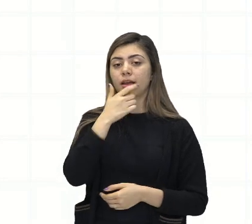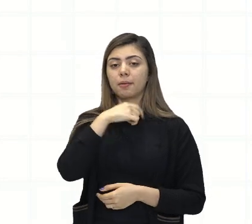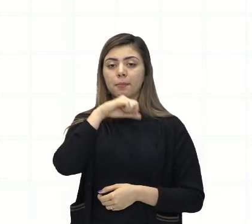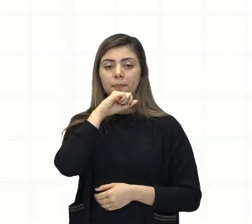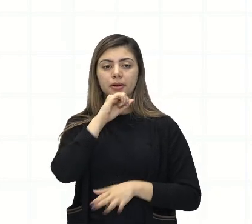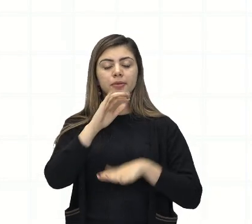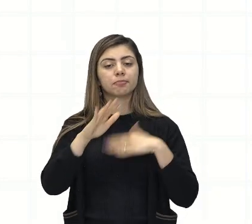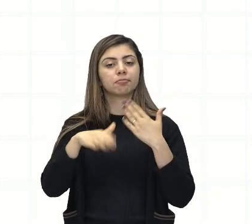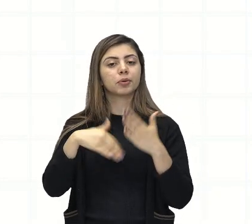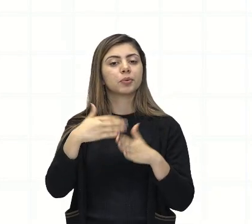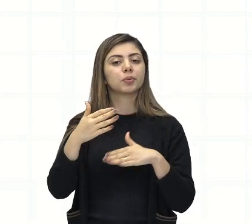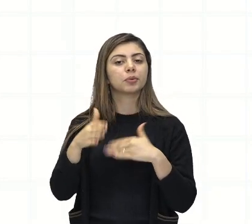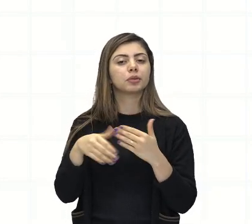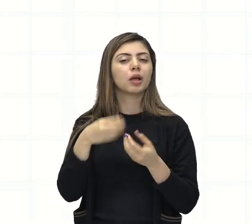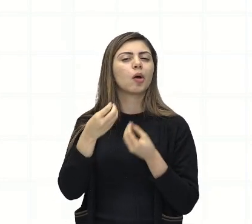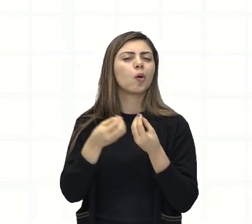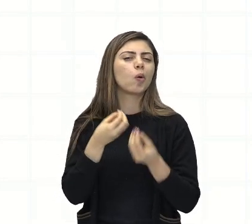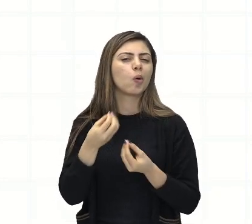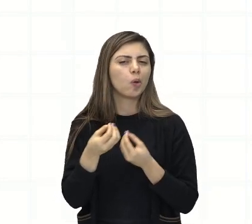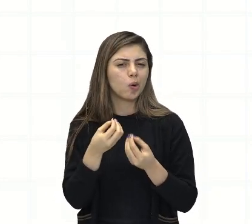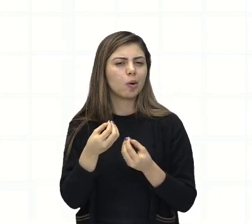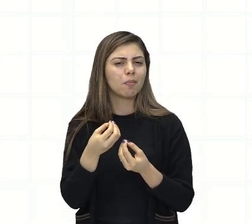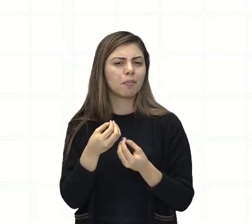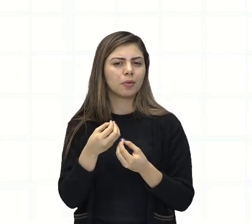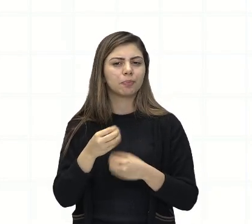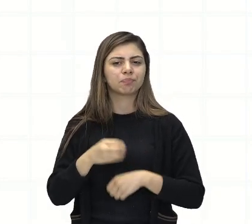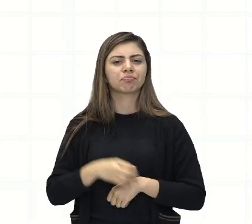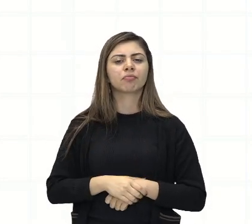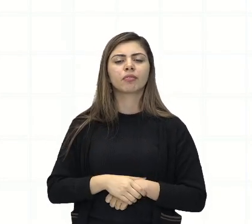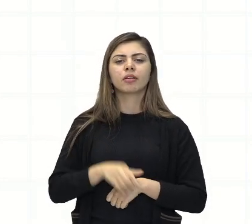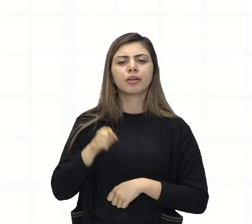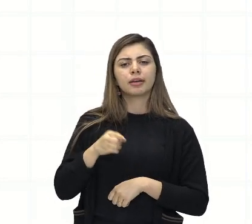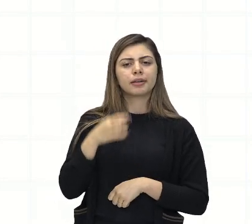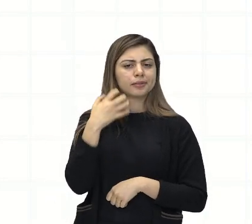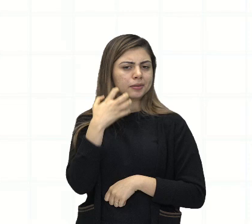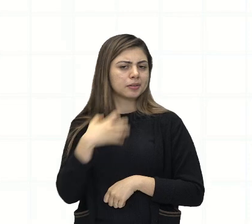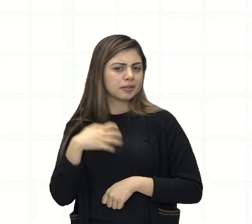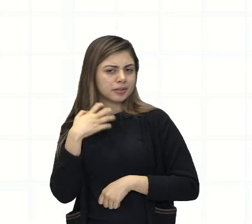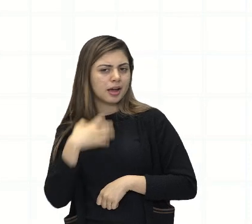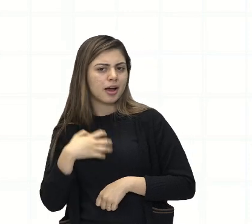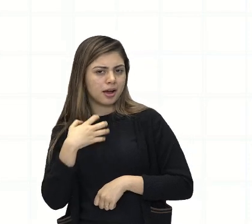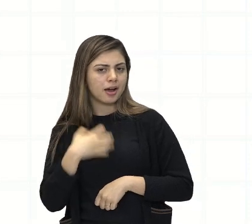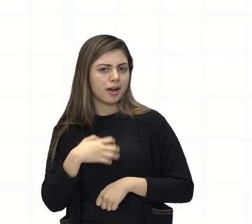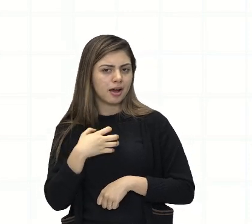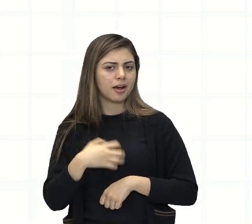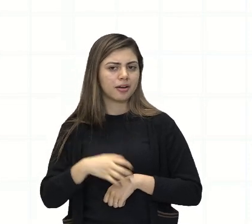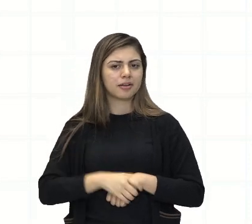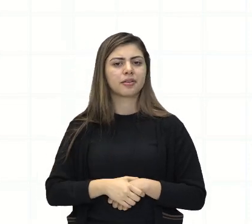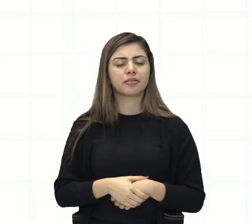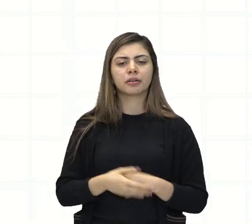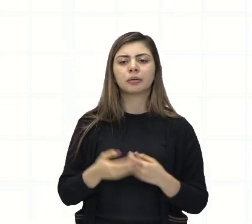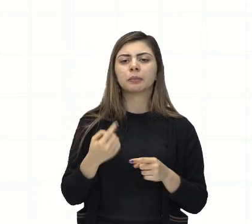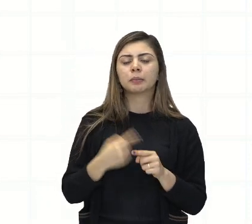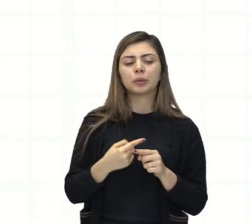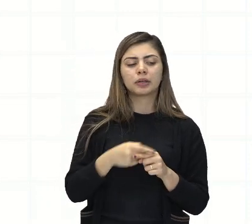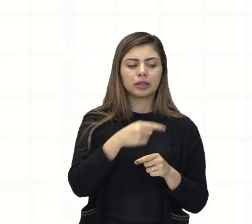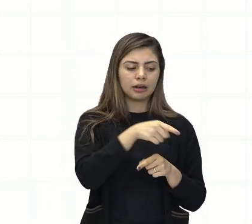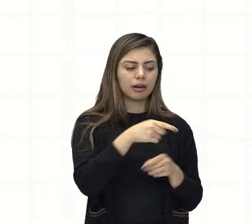poucos, pegava a aborrecer era que de tudo não se tirasse o sensato